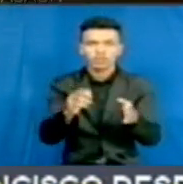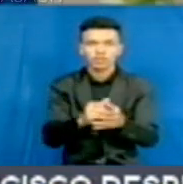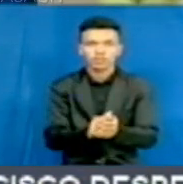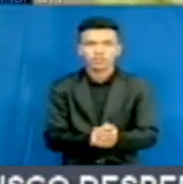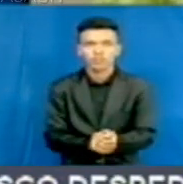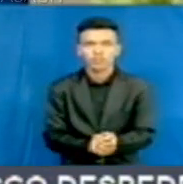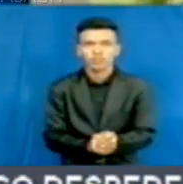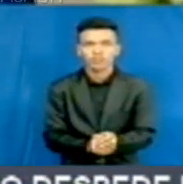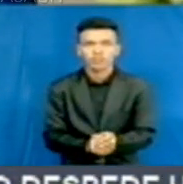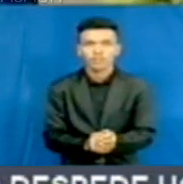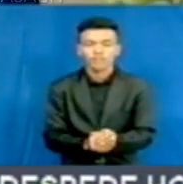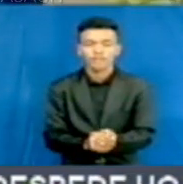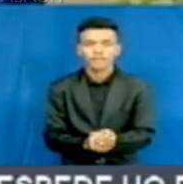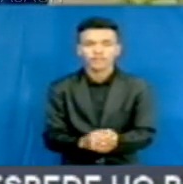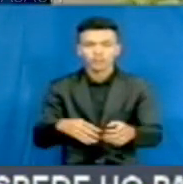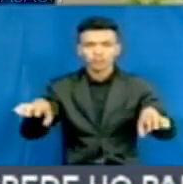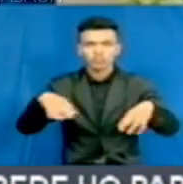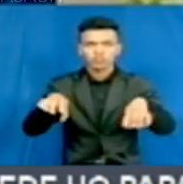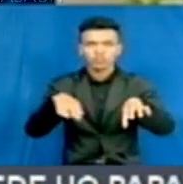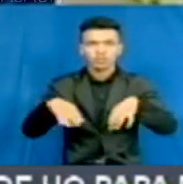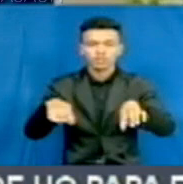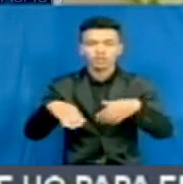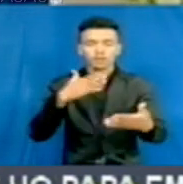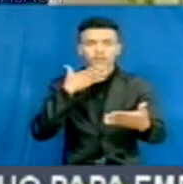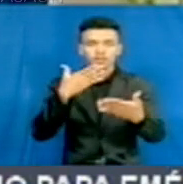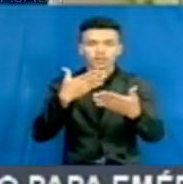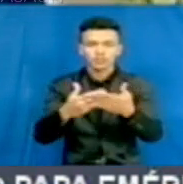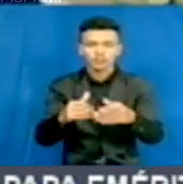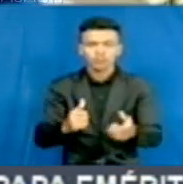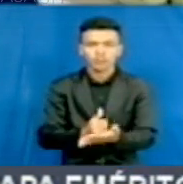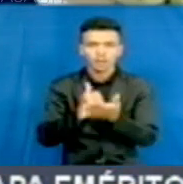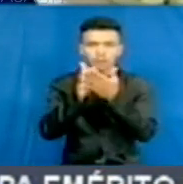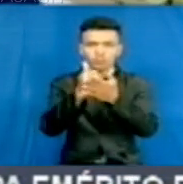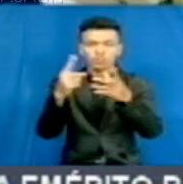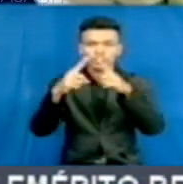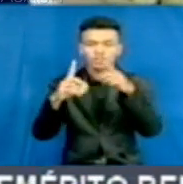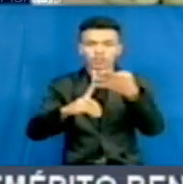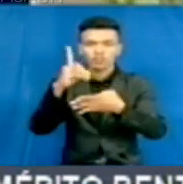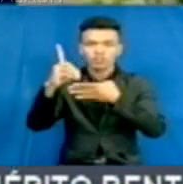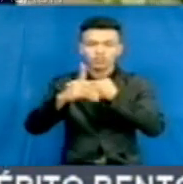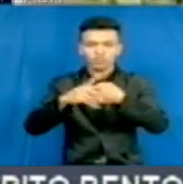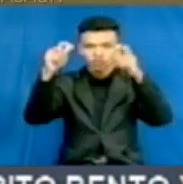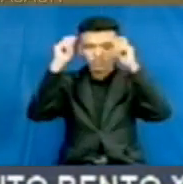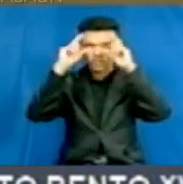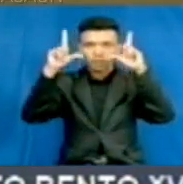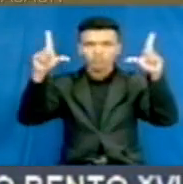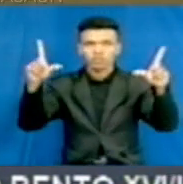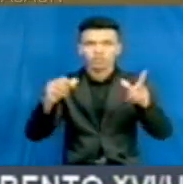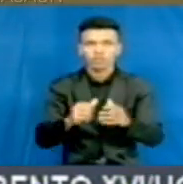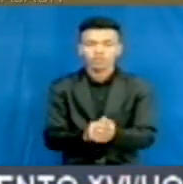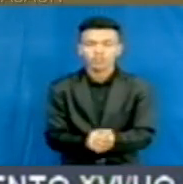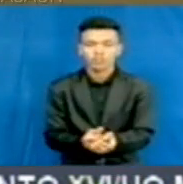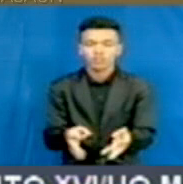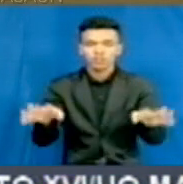ANDIP, ato presta dedicação no serviço NB profissional, onde contribui para desenvolvimento Timor-Leste. Importante,